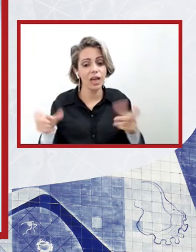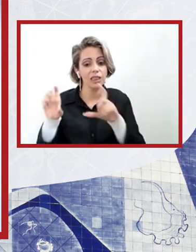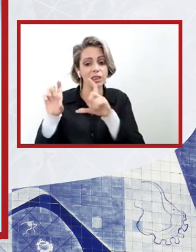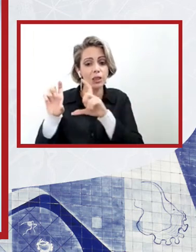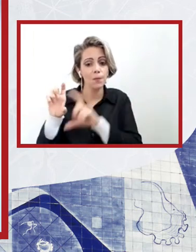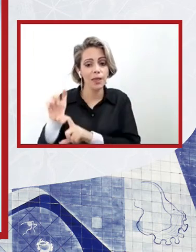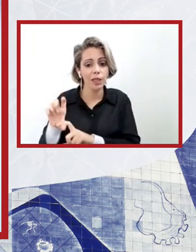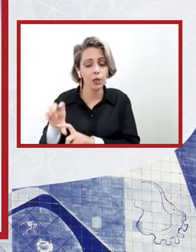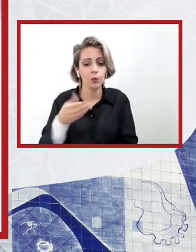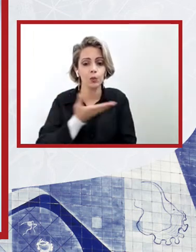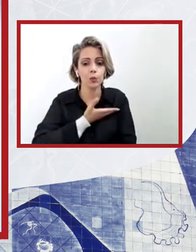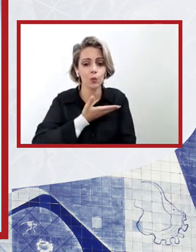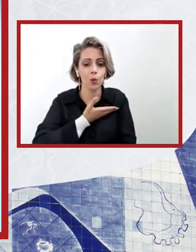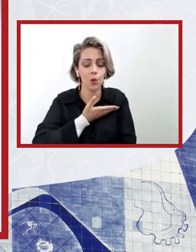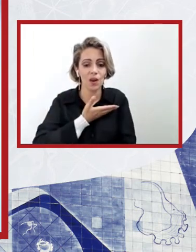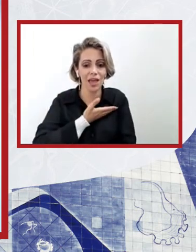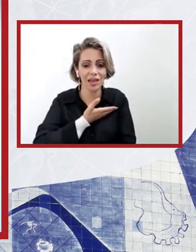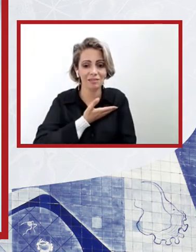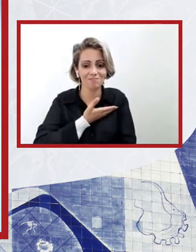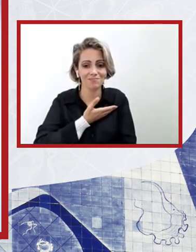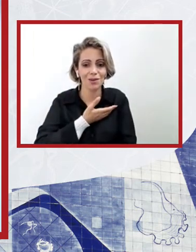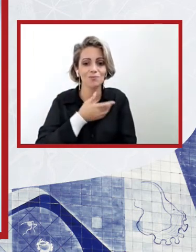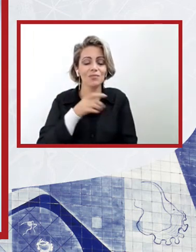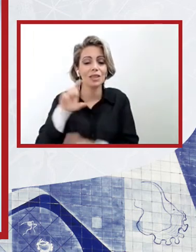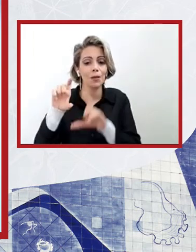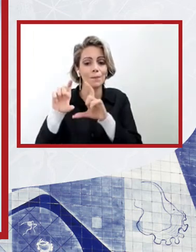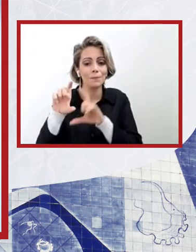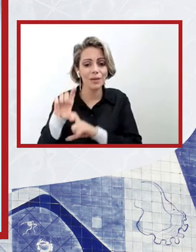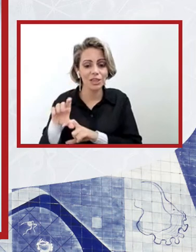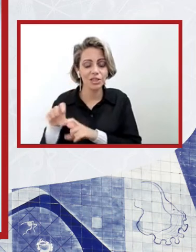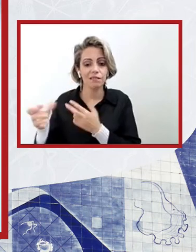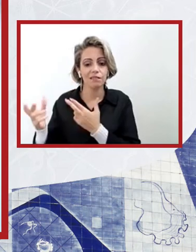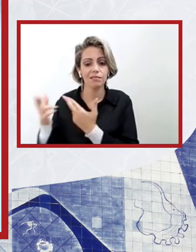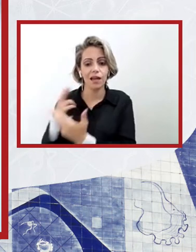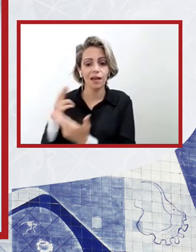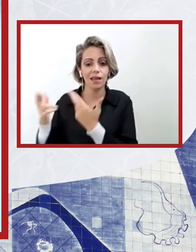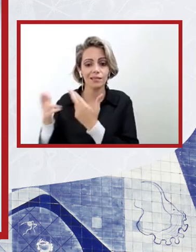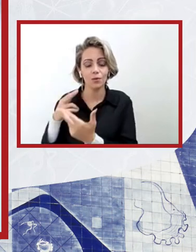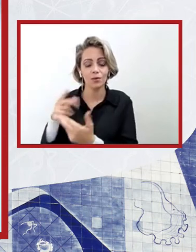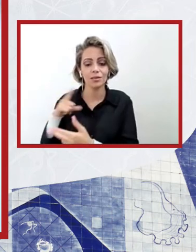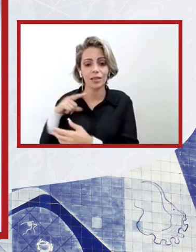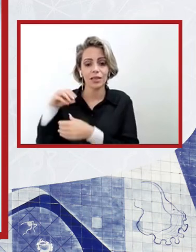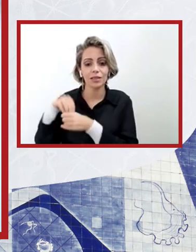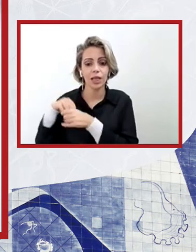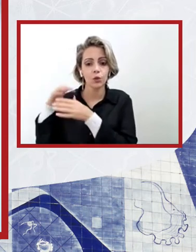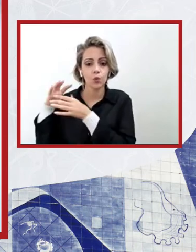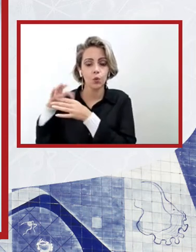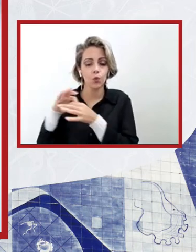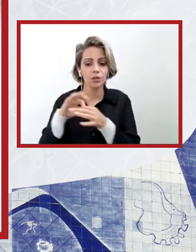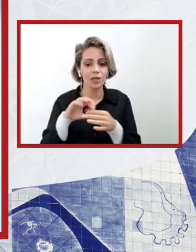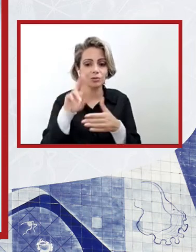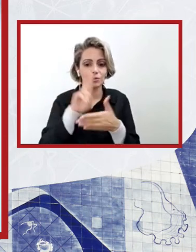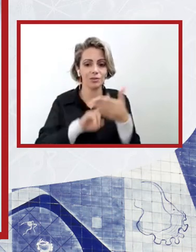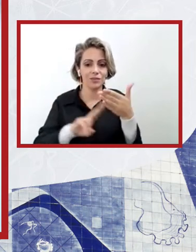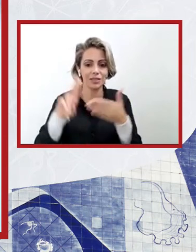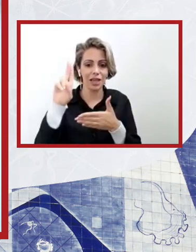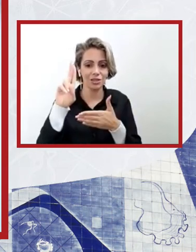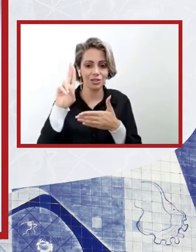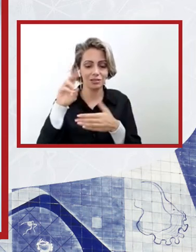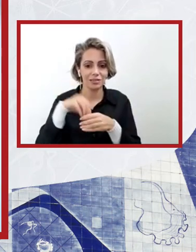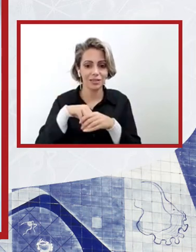das relações que esse aluno vai assumindo no contexto universitário e da sala de